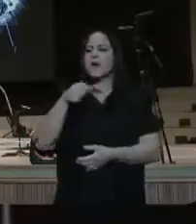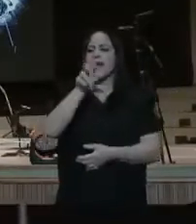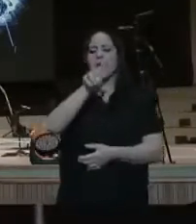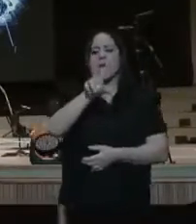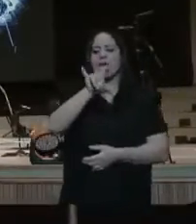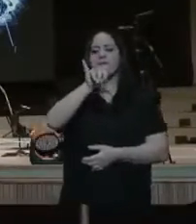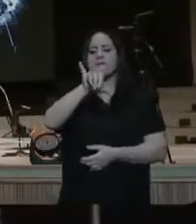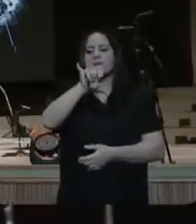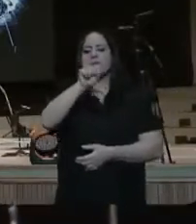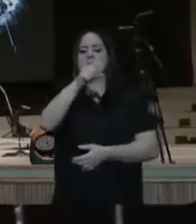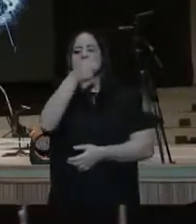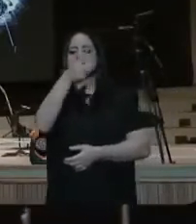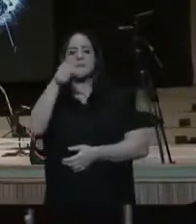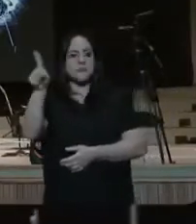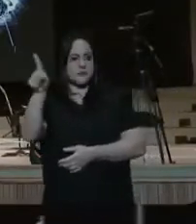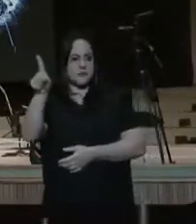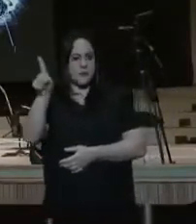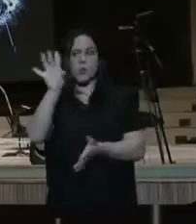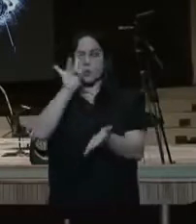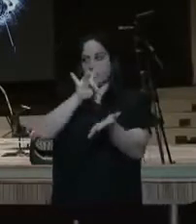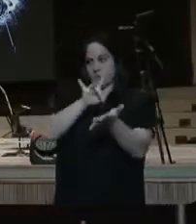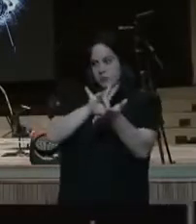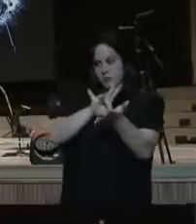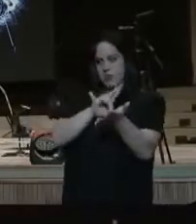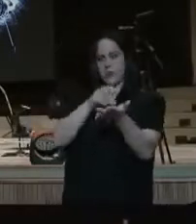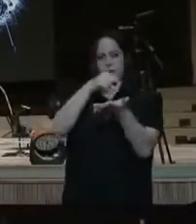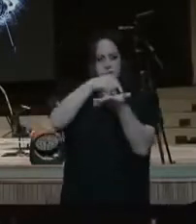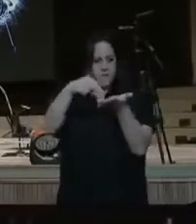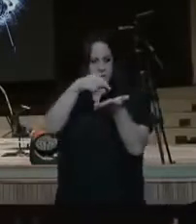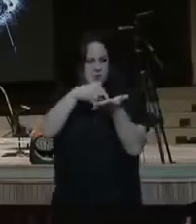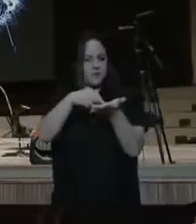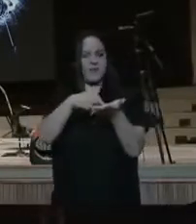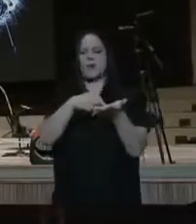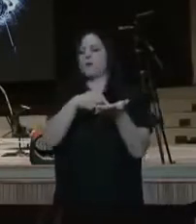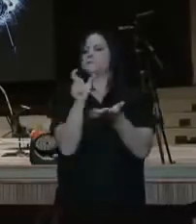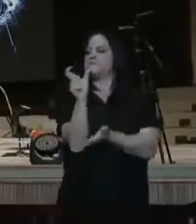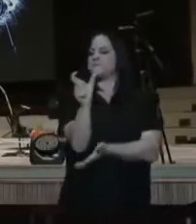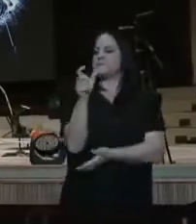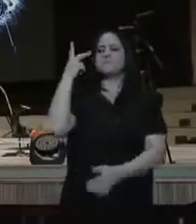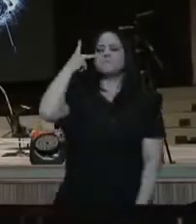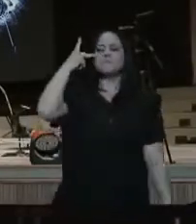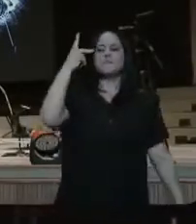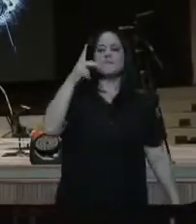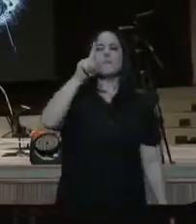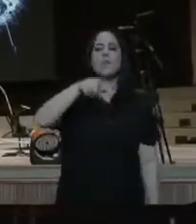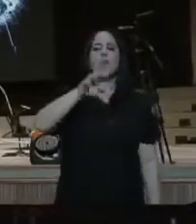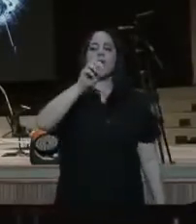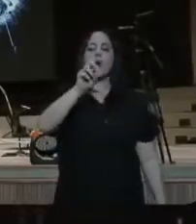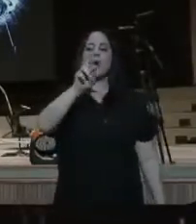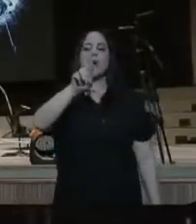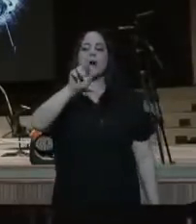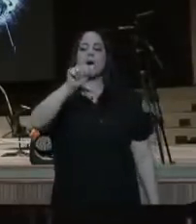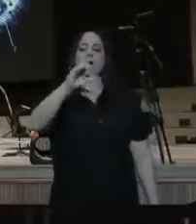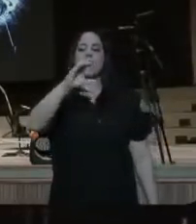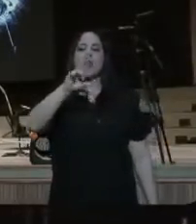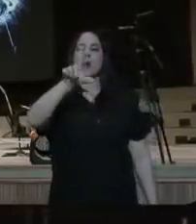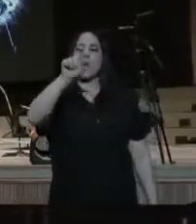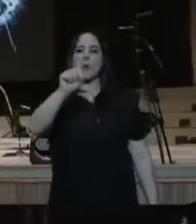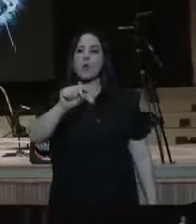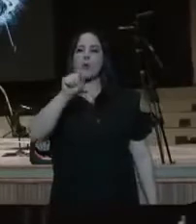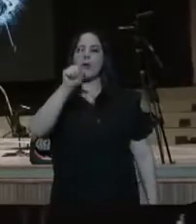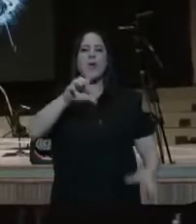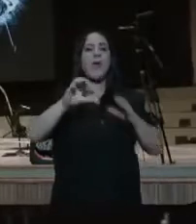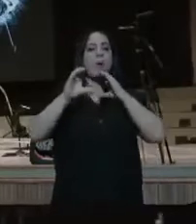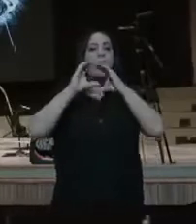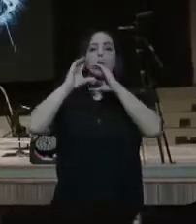no original esse versículo a palavra profecia é o oráculo visão mesmo comunicação